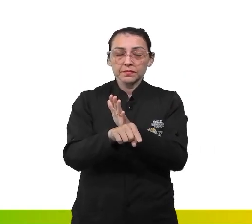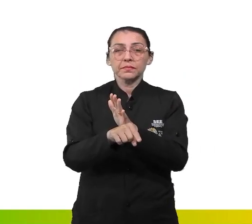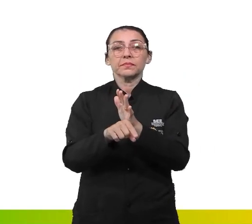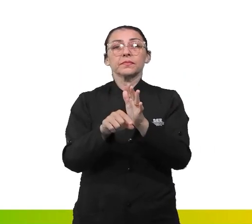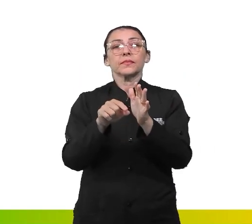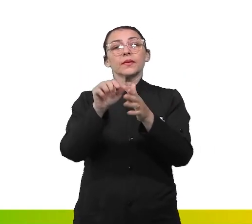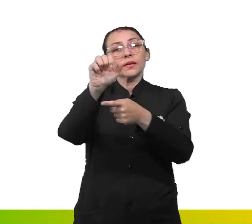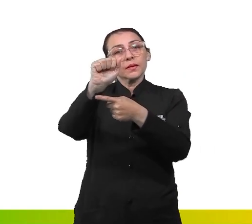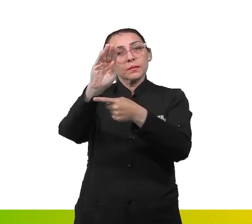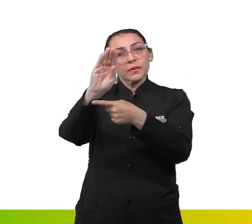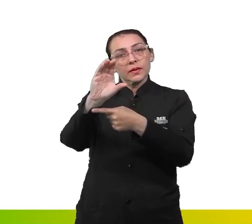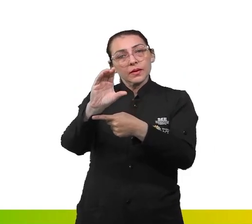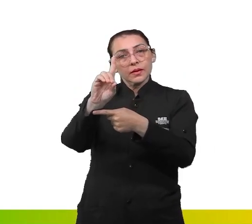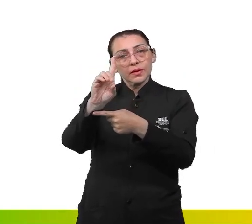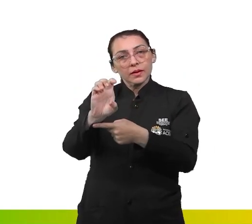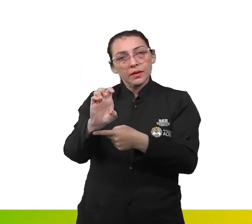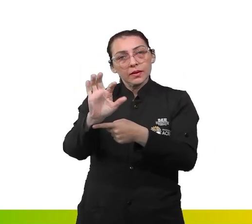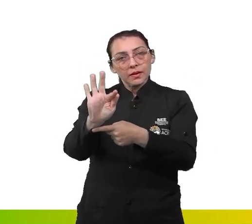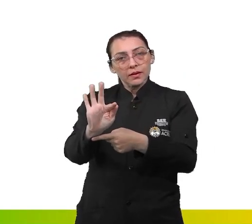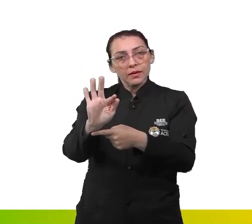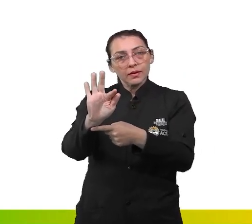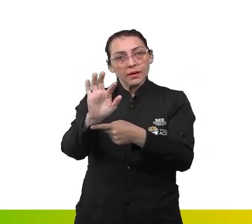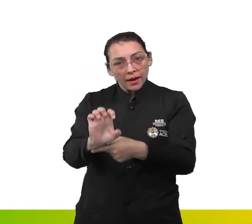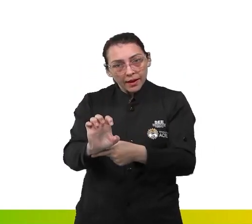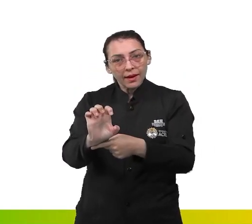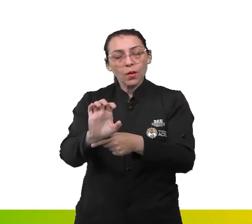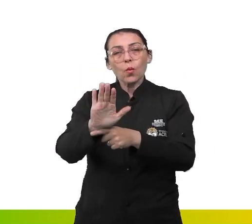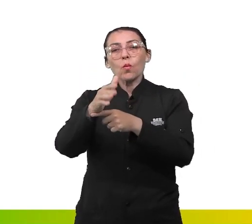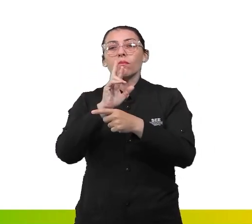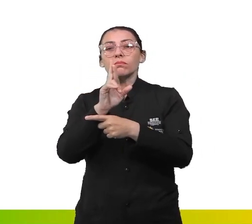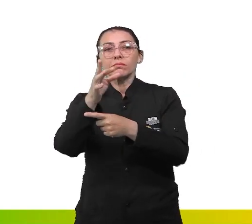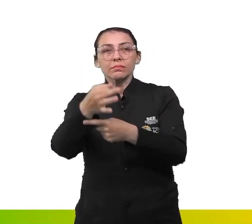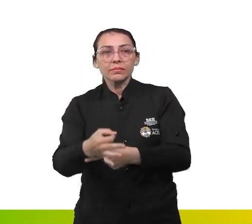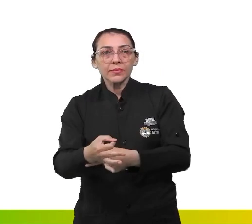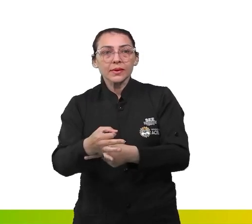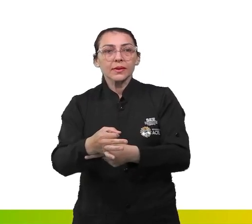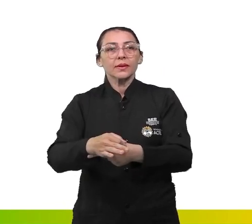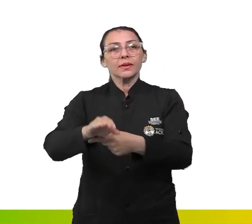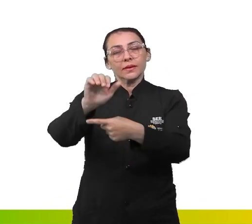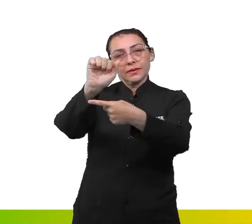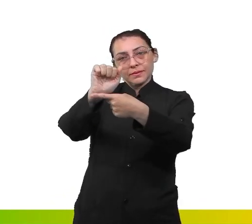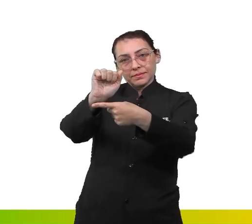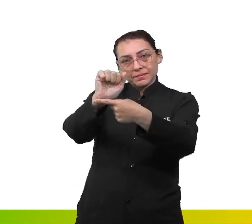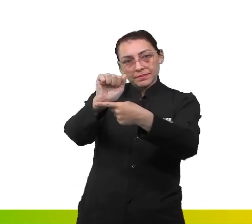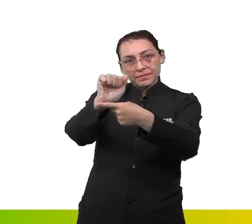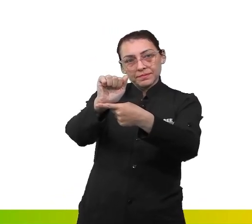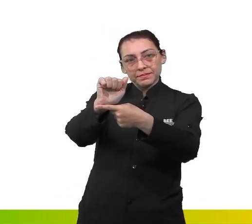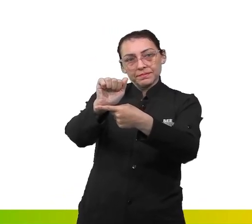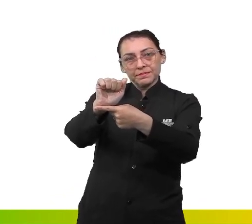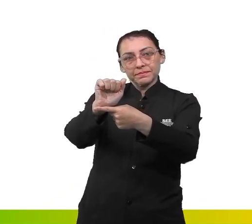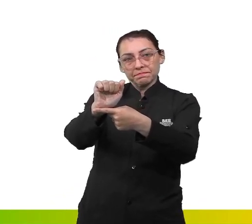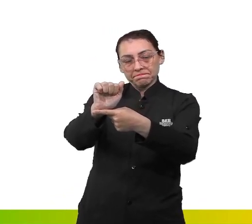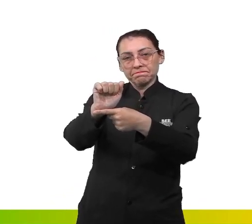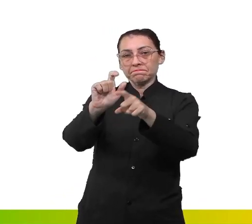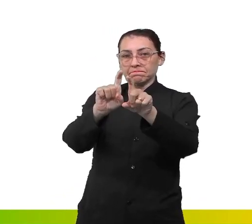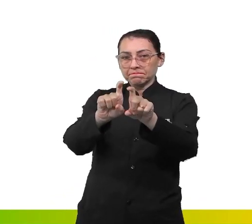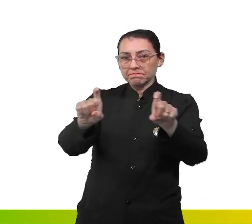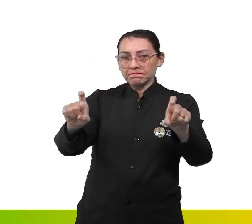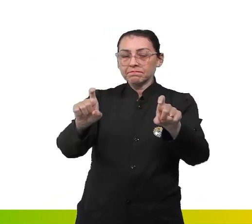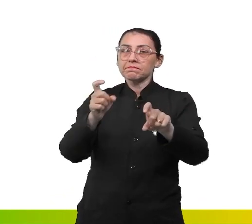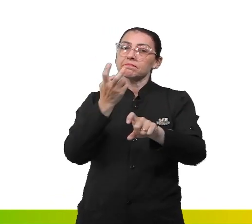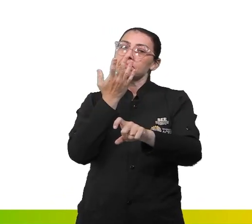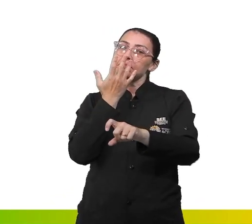e o comando, vamos visualizar qual a alternativa correta, está expressa na letra A, destacado na